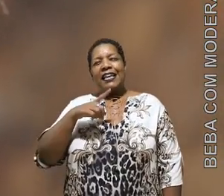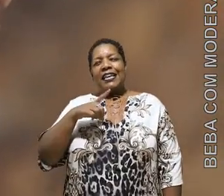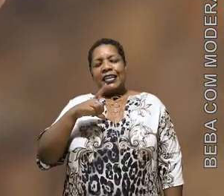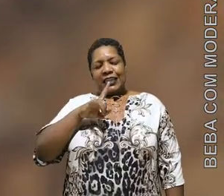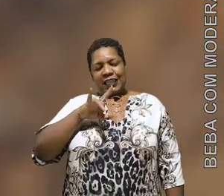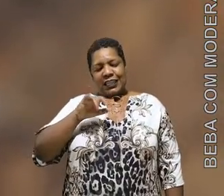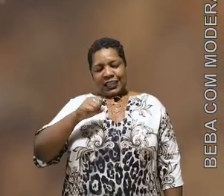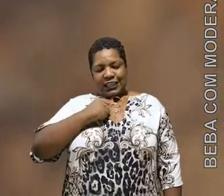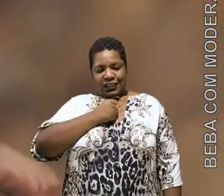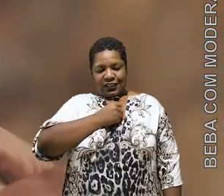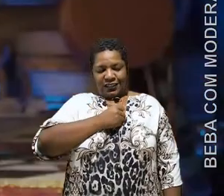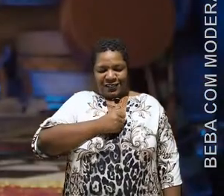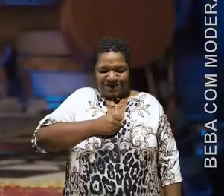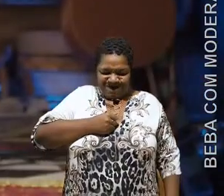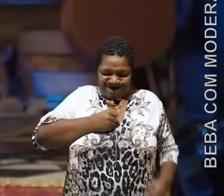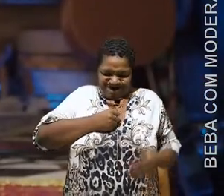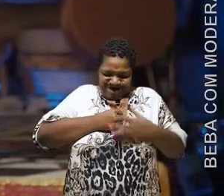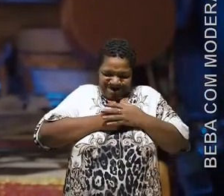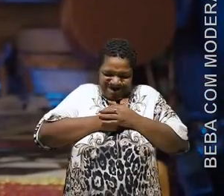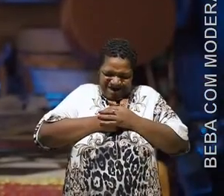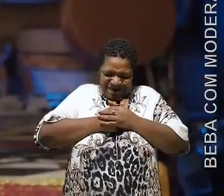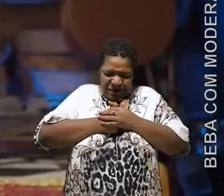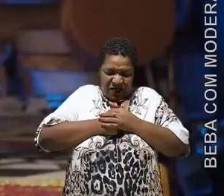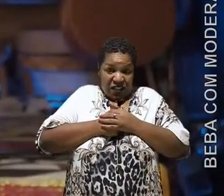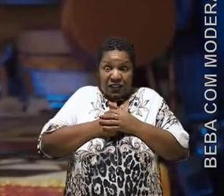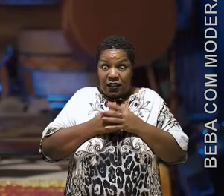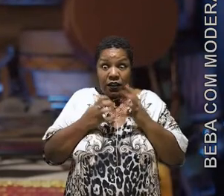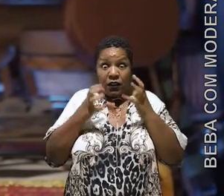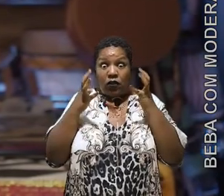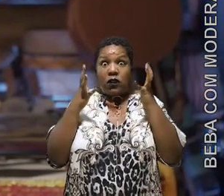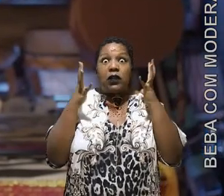o entendia que a saudade elas